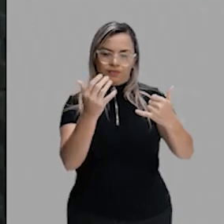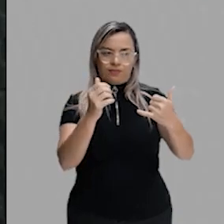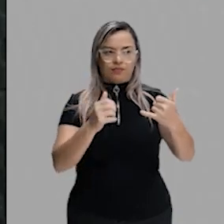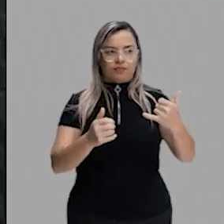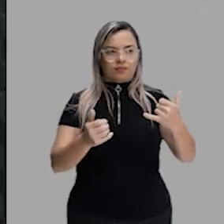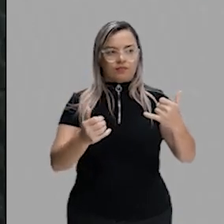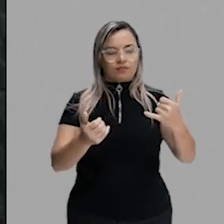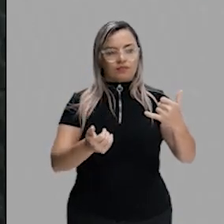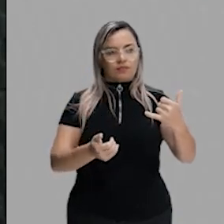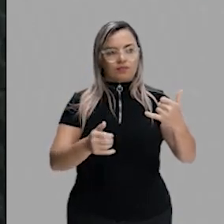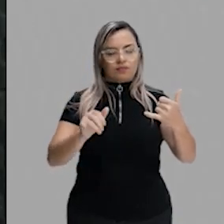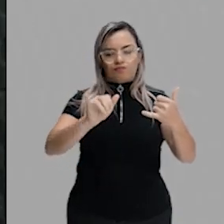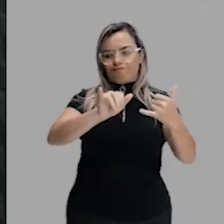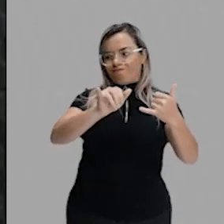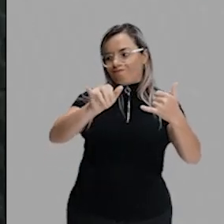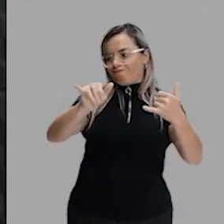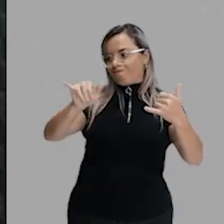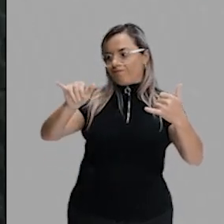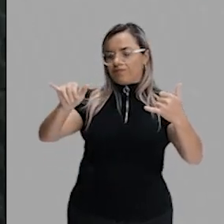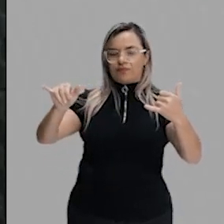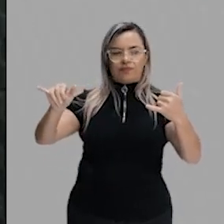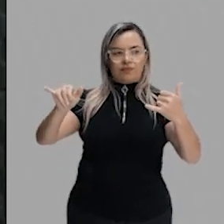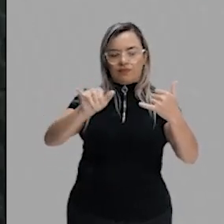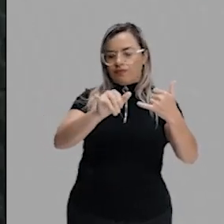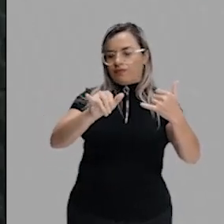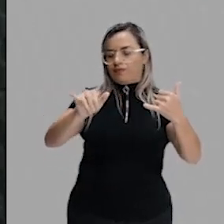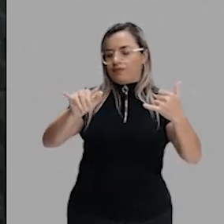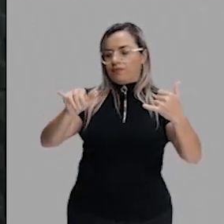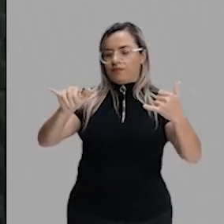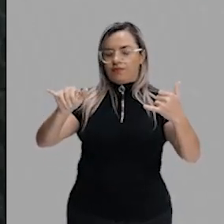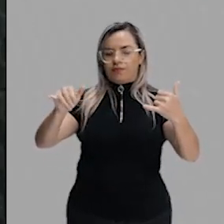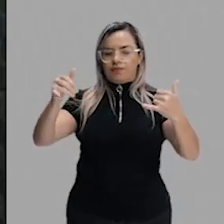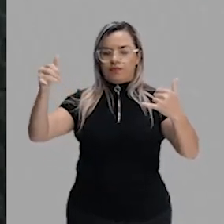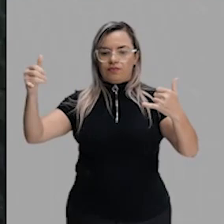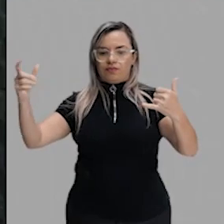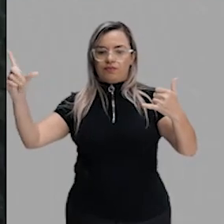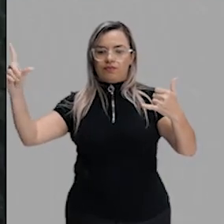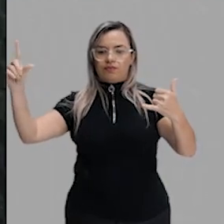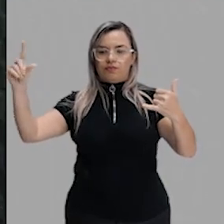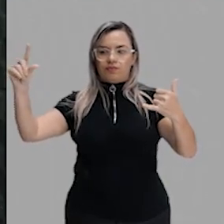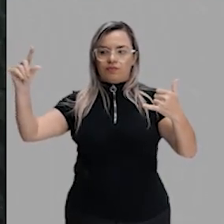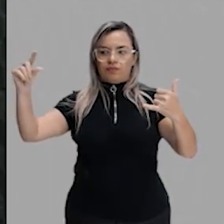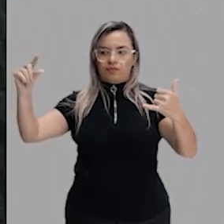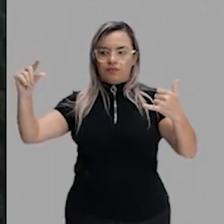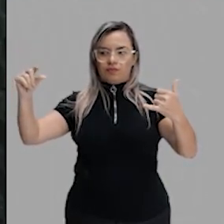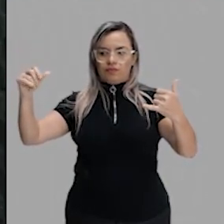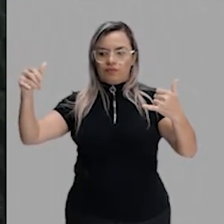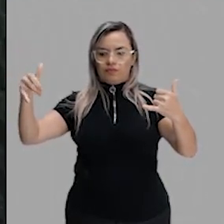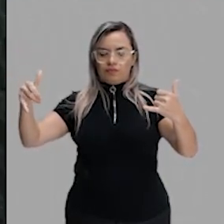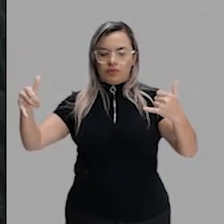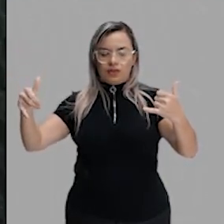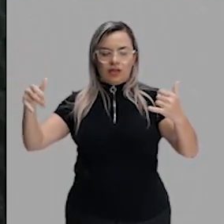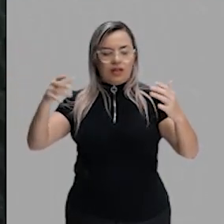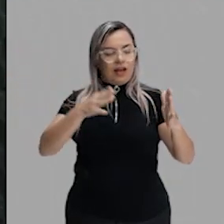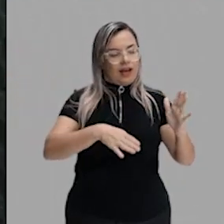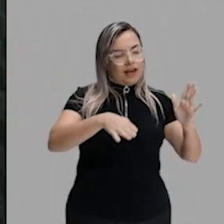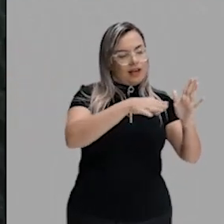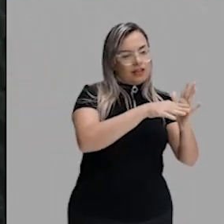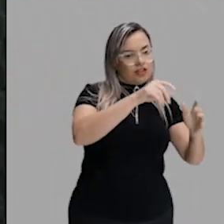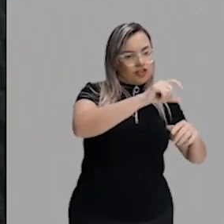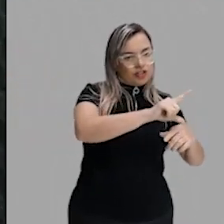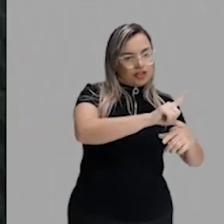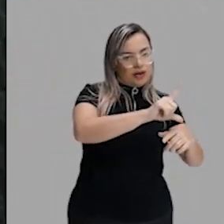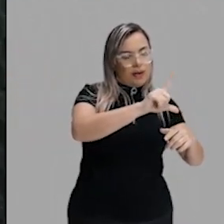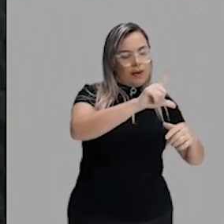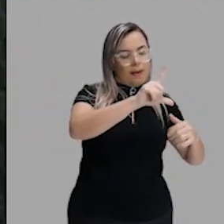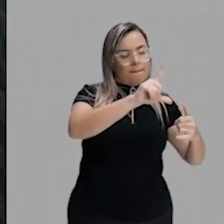que vai sair, né, a corrente elétrica aqui que vai sair, ela vai ser menor do que a que chegou, certo? Isso serve para